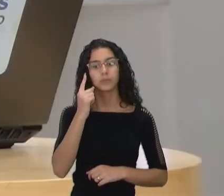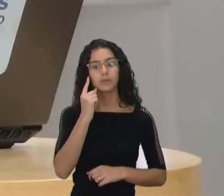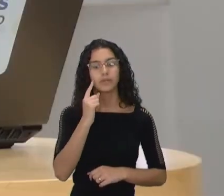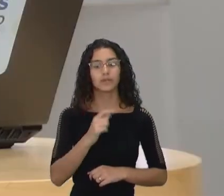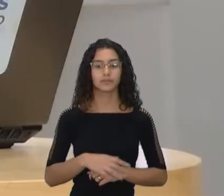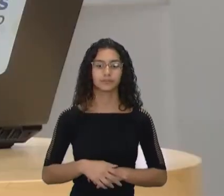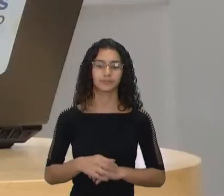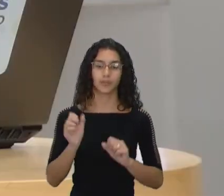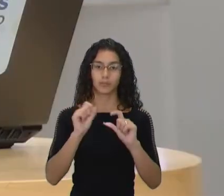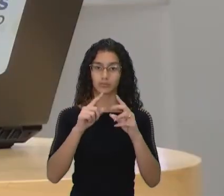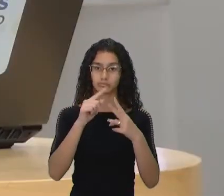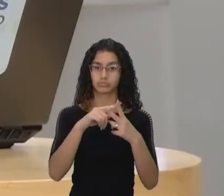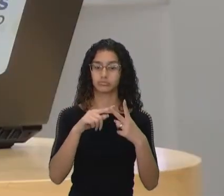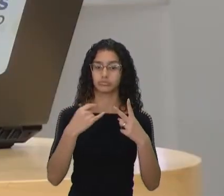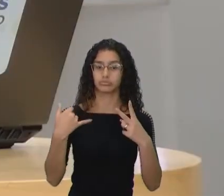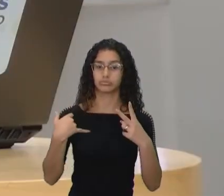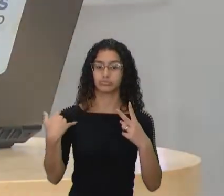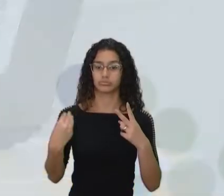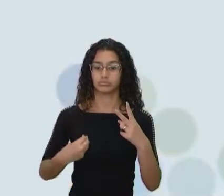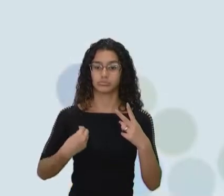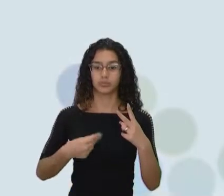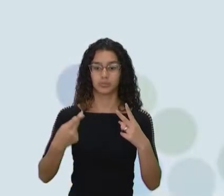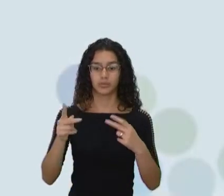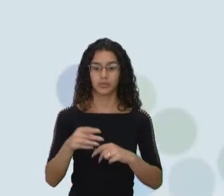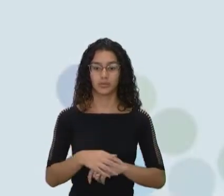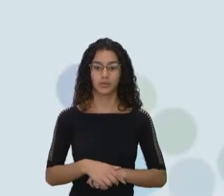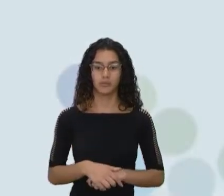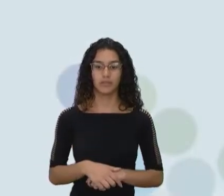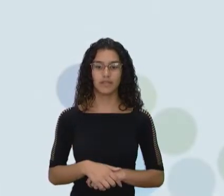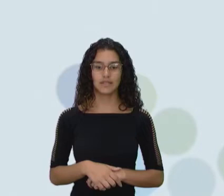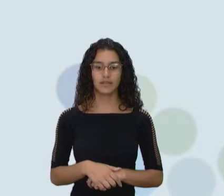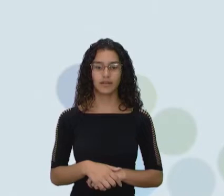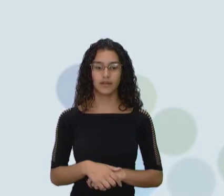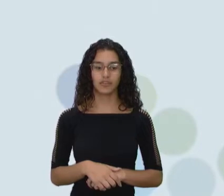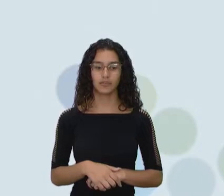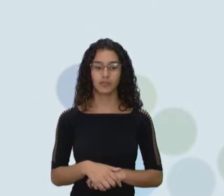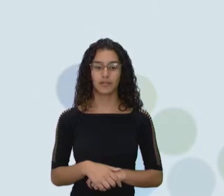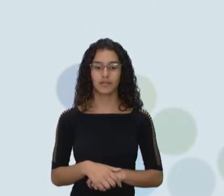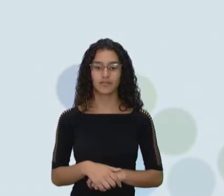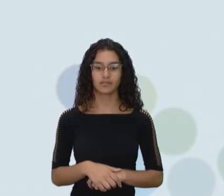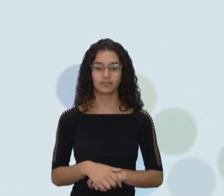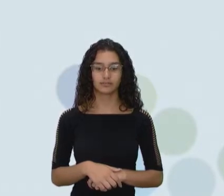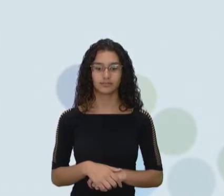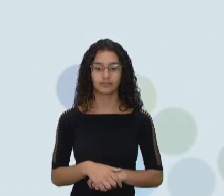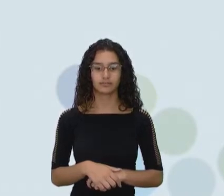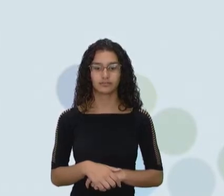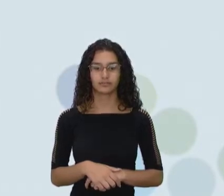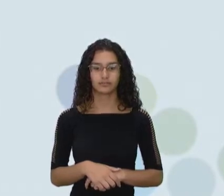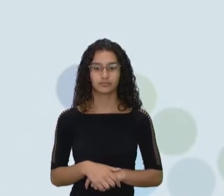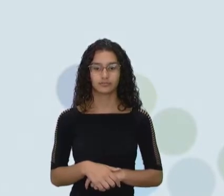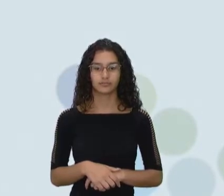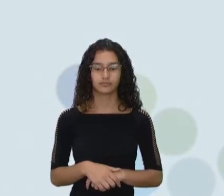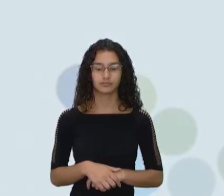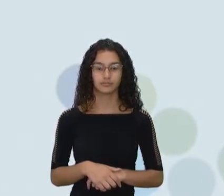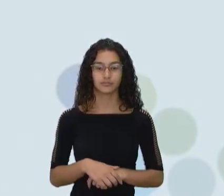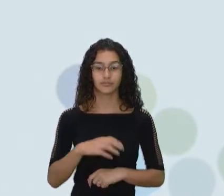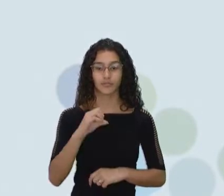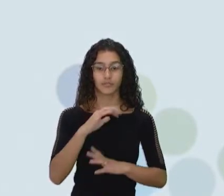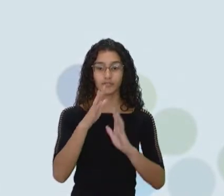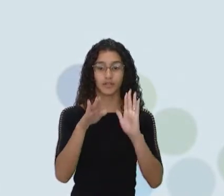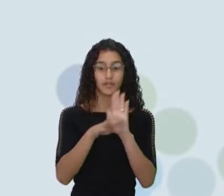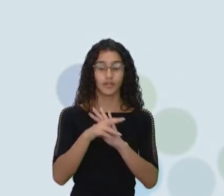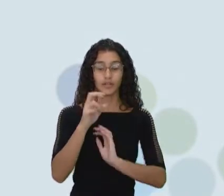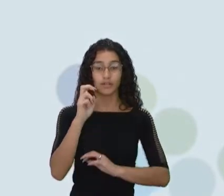nos próximos 2 anos de vida da criança. Vamos lá, então. Agora a fralda você não considerou como antes, que eram 9, depois 6, agora